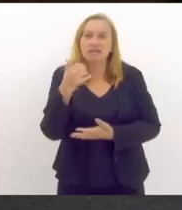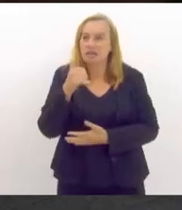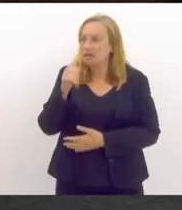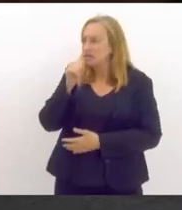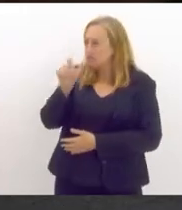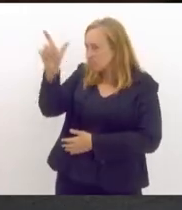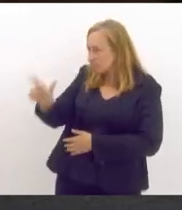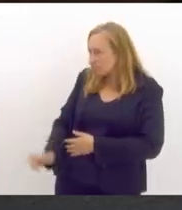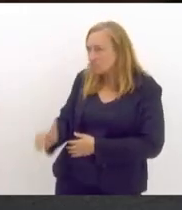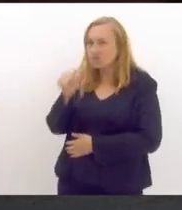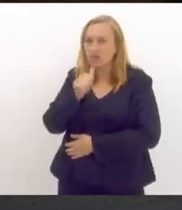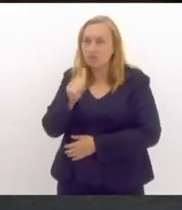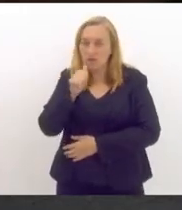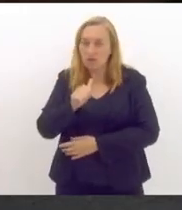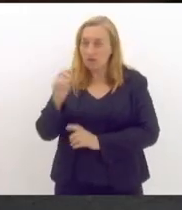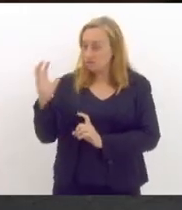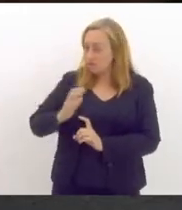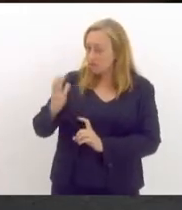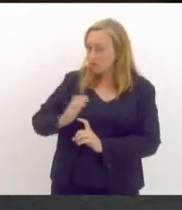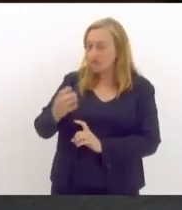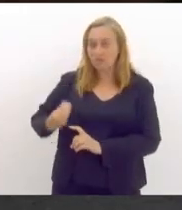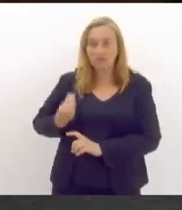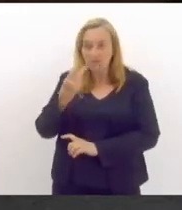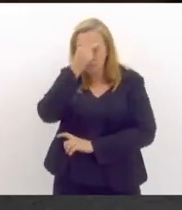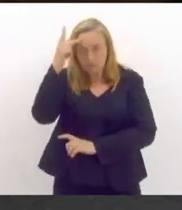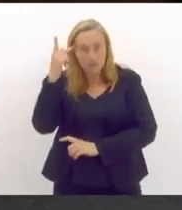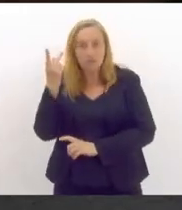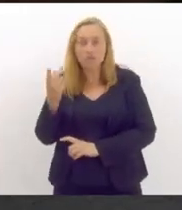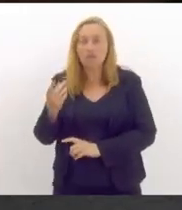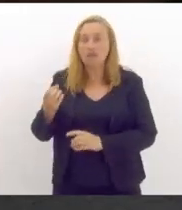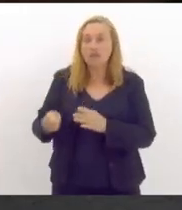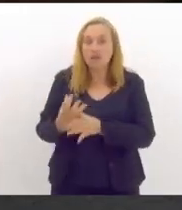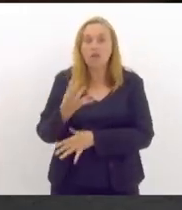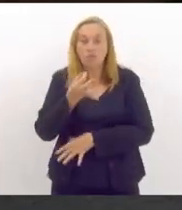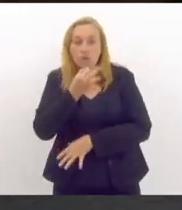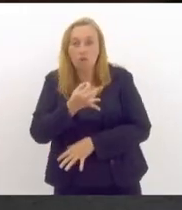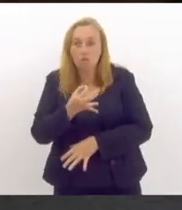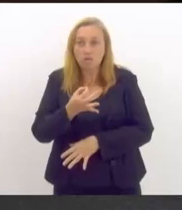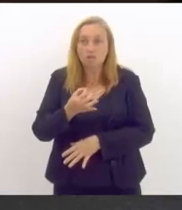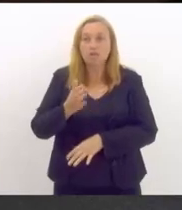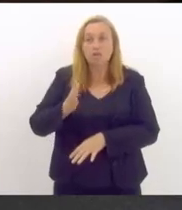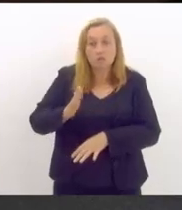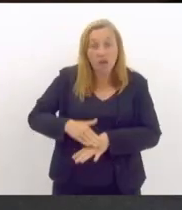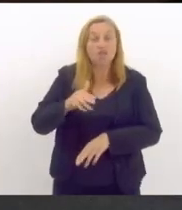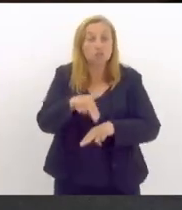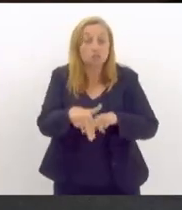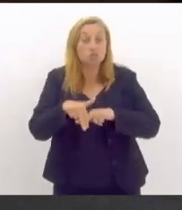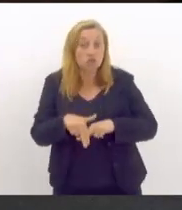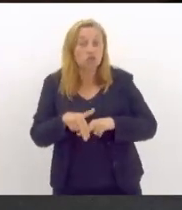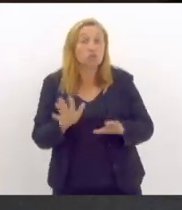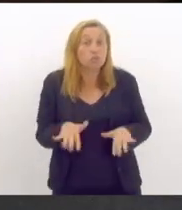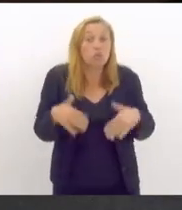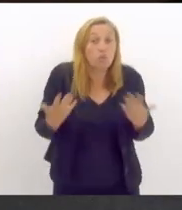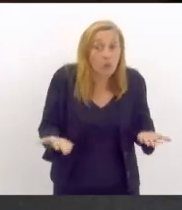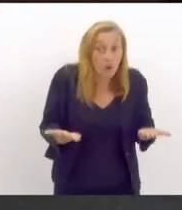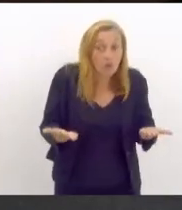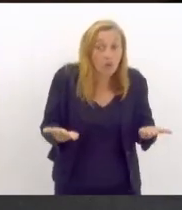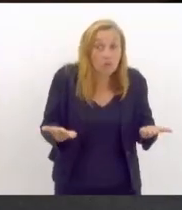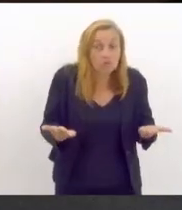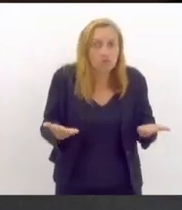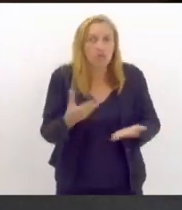ela interfere na vida das pessoas ela é formadora de opinião e deveria ser mais um motivo pelo qual esses